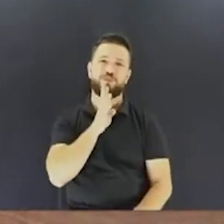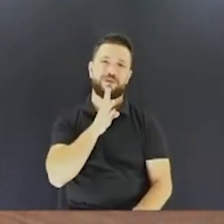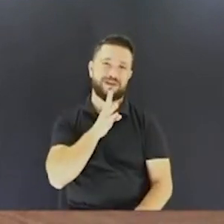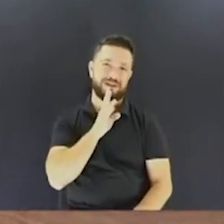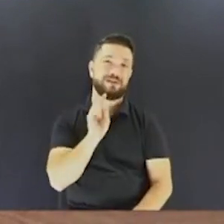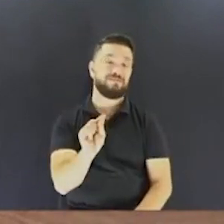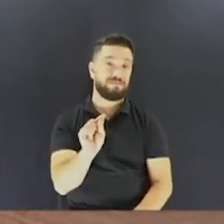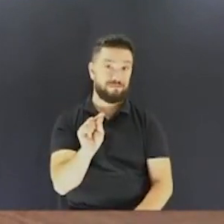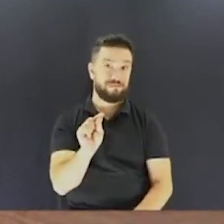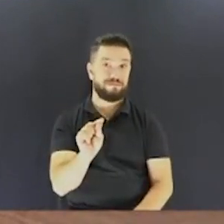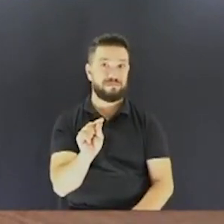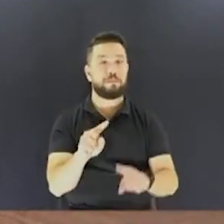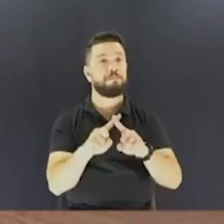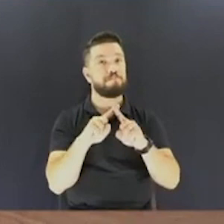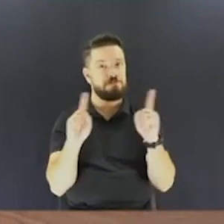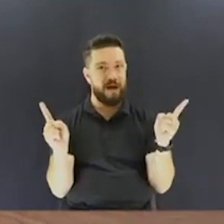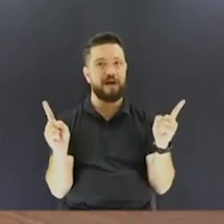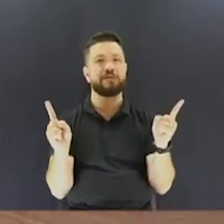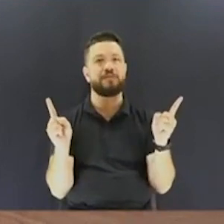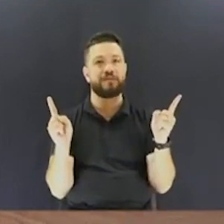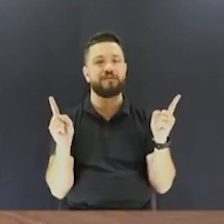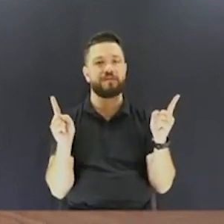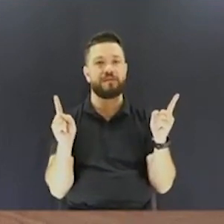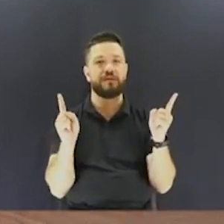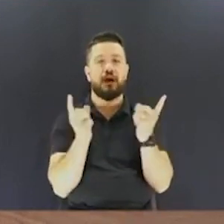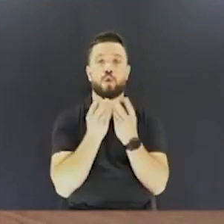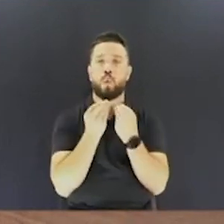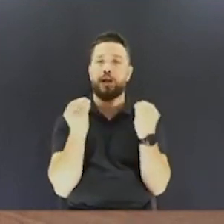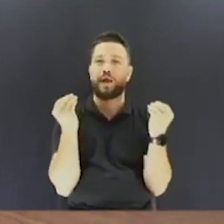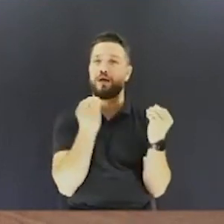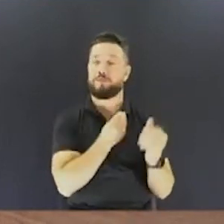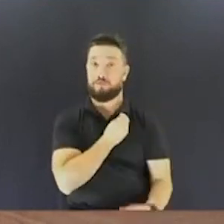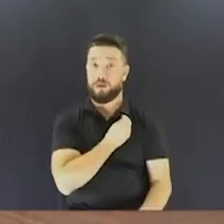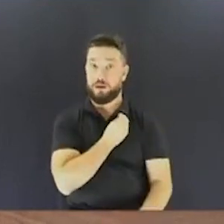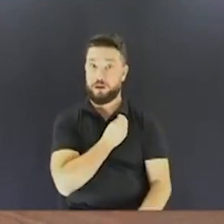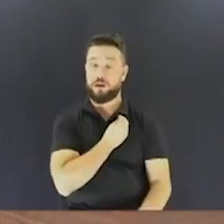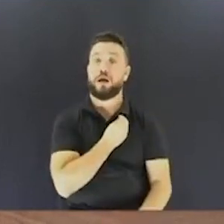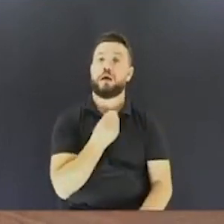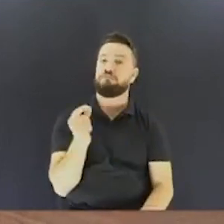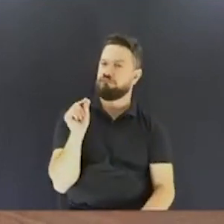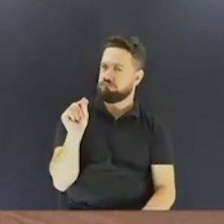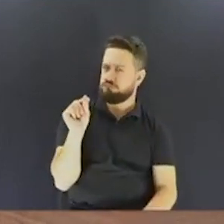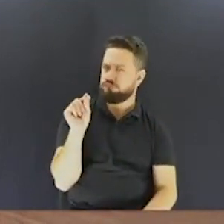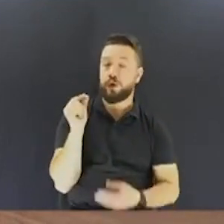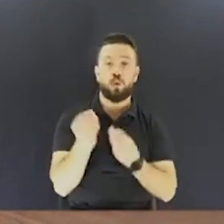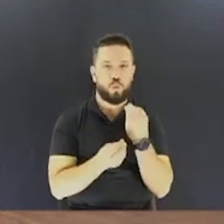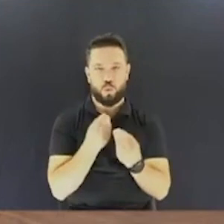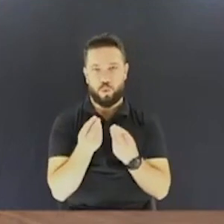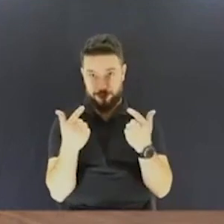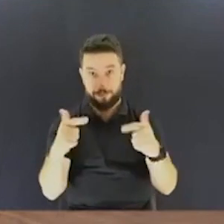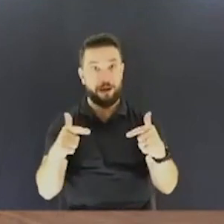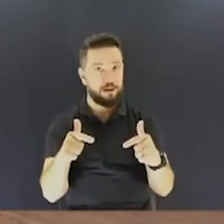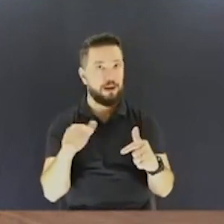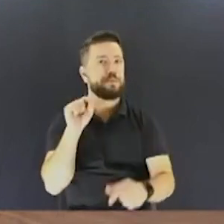ela pode ter um impacto significativo na qualidade de vida dos indivíduos afetados e de suas famílias. Além